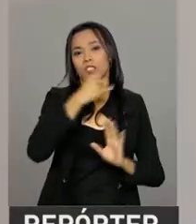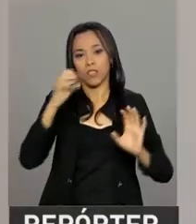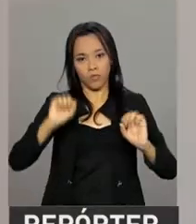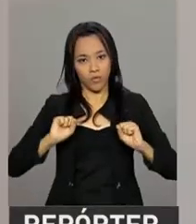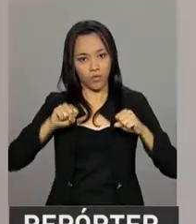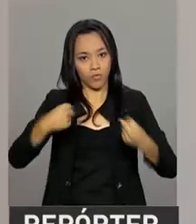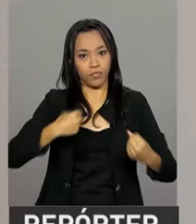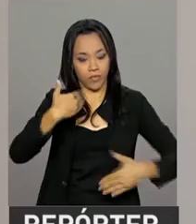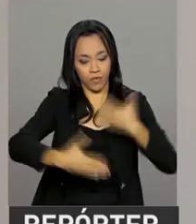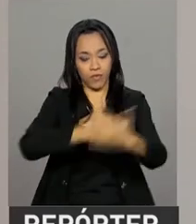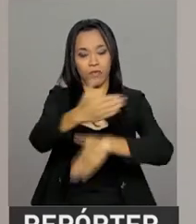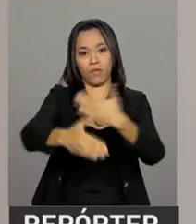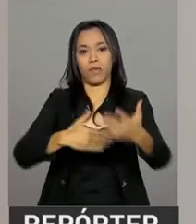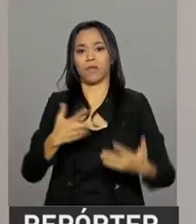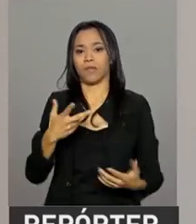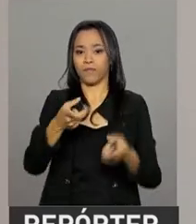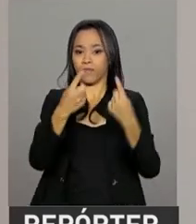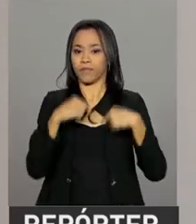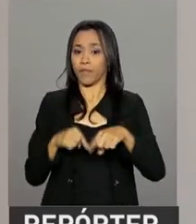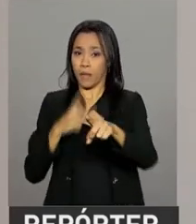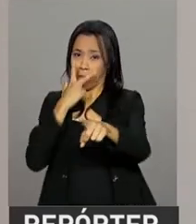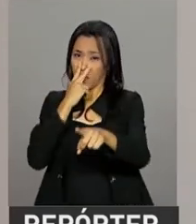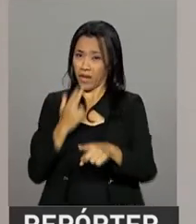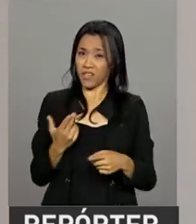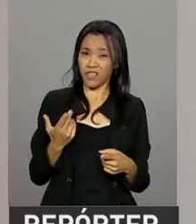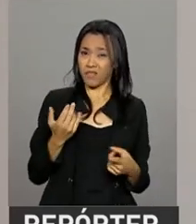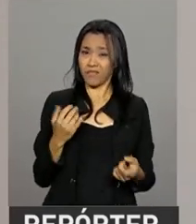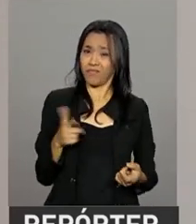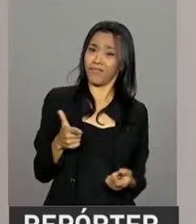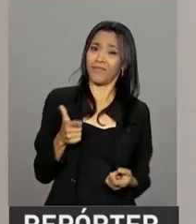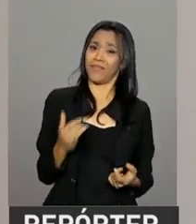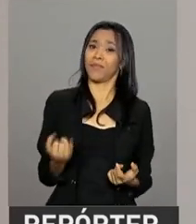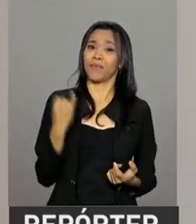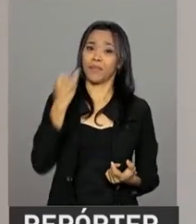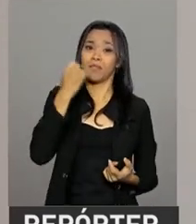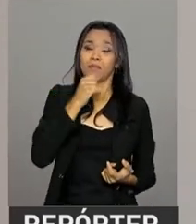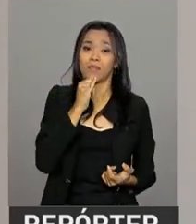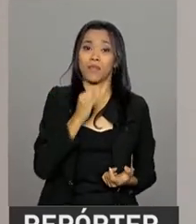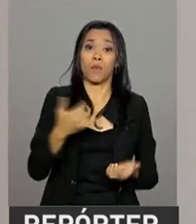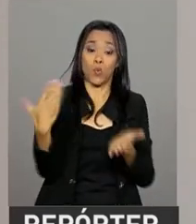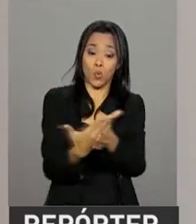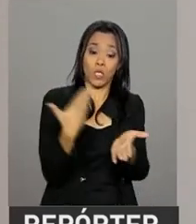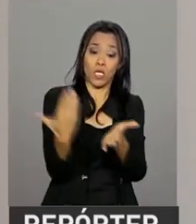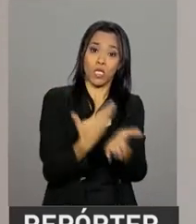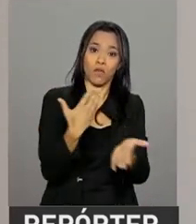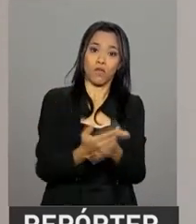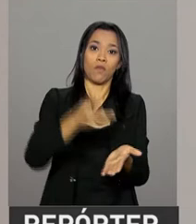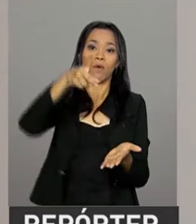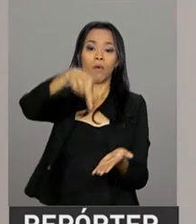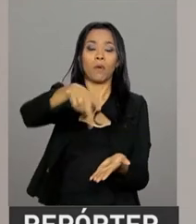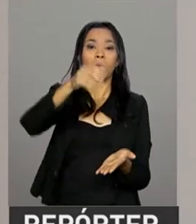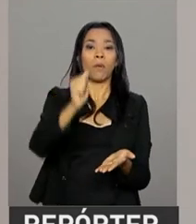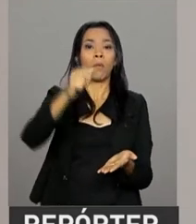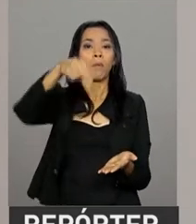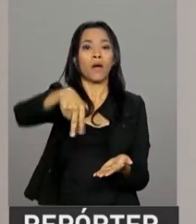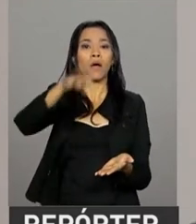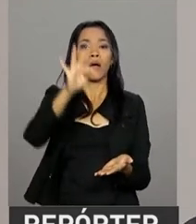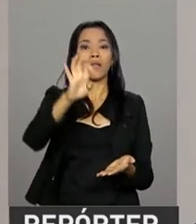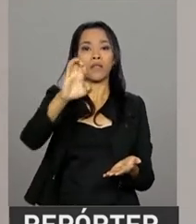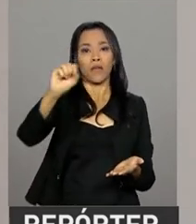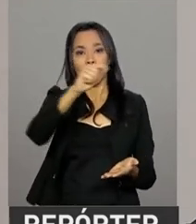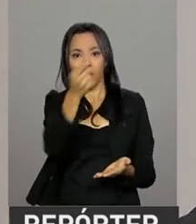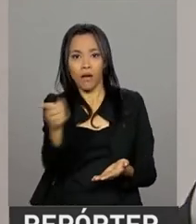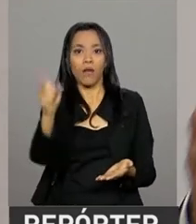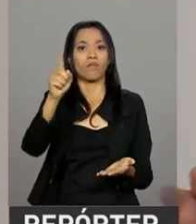parecem coisas de menor relevância mas a atualização por exemplo do livro do panteão da pátria prestigia